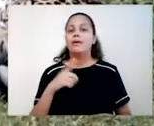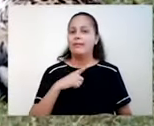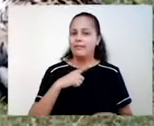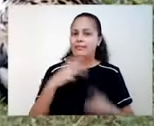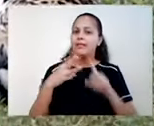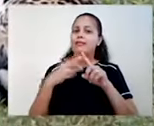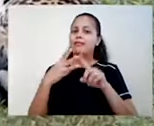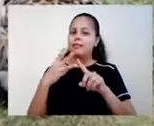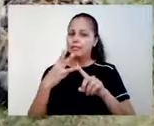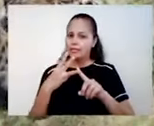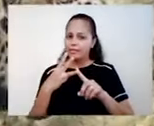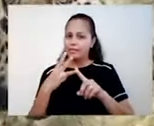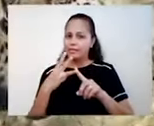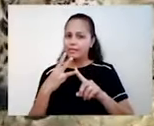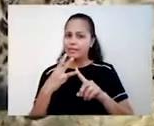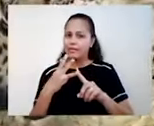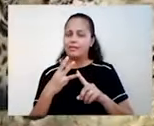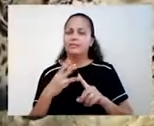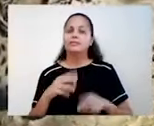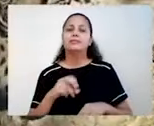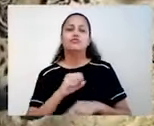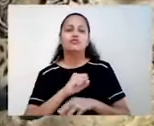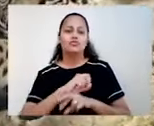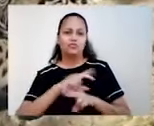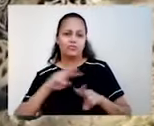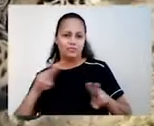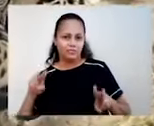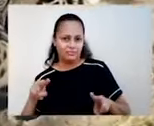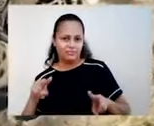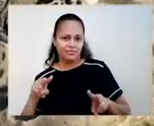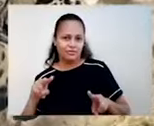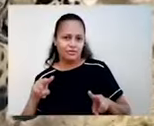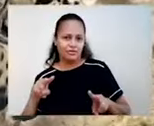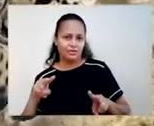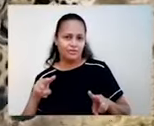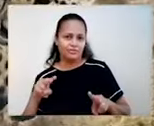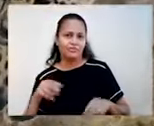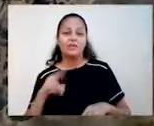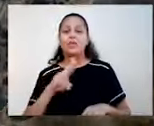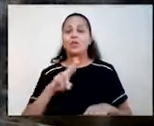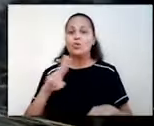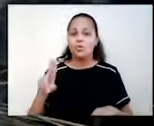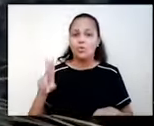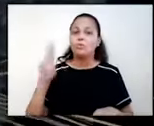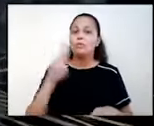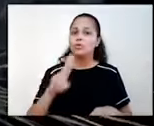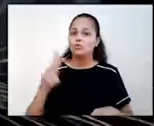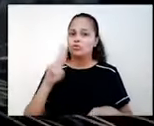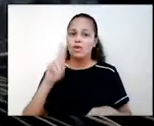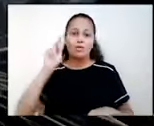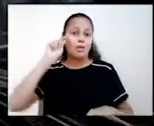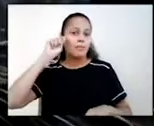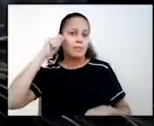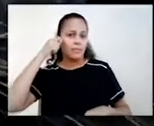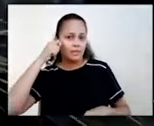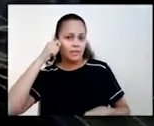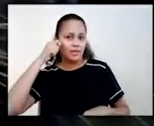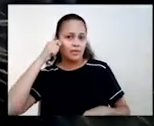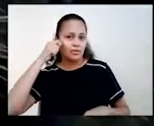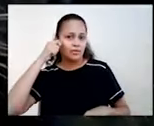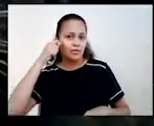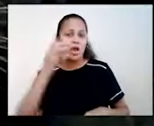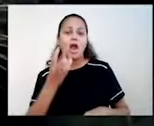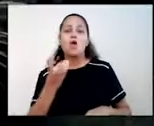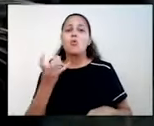de três animais, por exemplo. Como eu disse, algumas onças melânicas, que é o nome usado para as onças pretas,